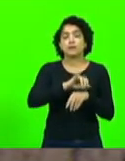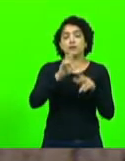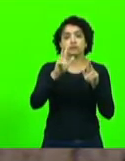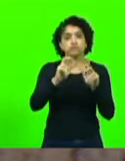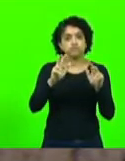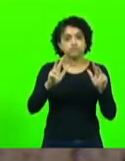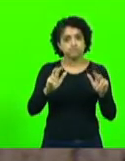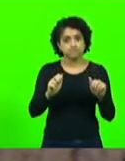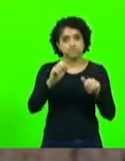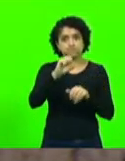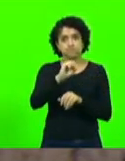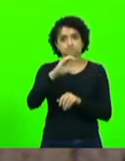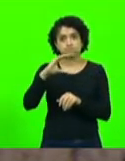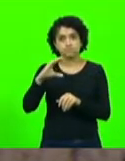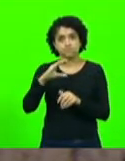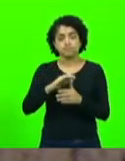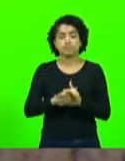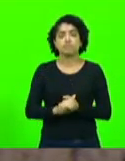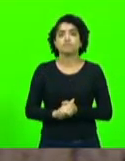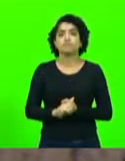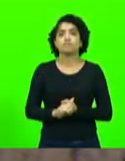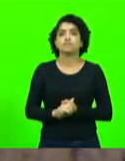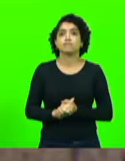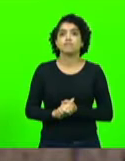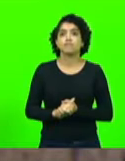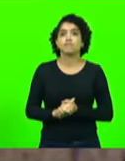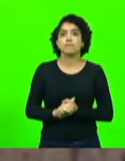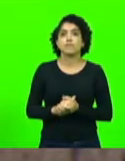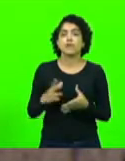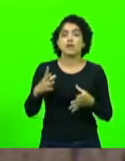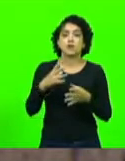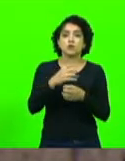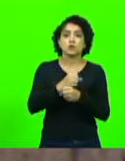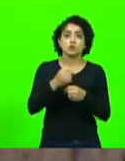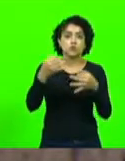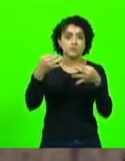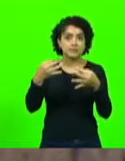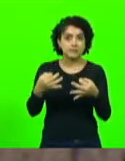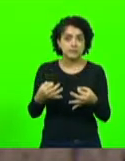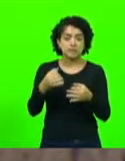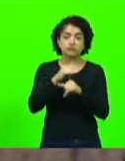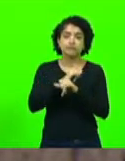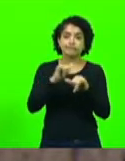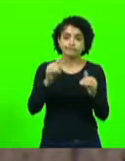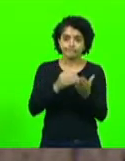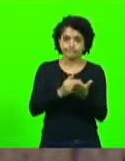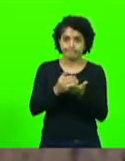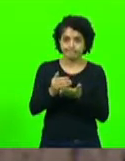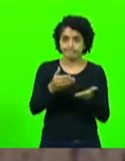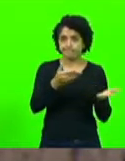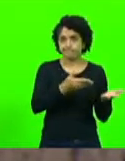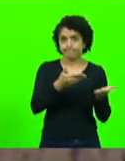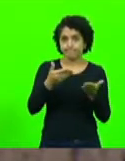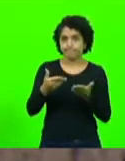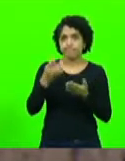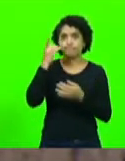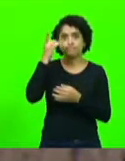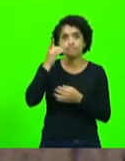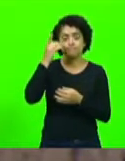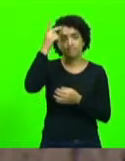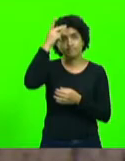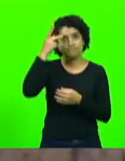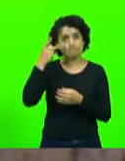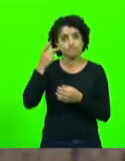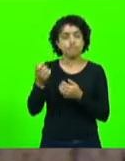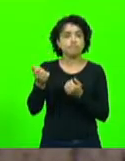reuniu-se a Assembleia Legislativa em sessão ordinária. Havendo coro regimental, o senhor presidente declarou aberto os trabalhos e convidou a senhora deputada Paulinha para, como secretária